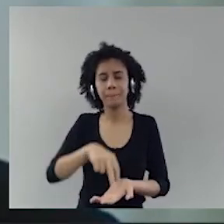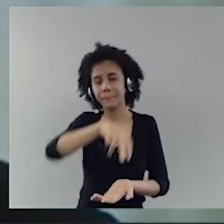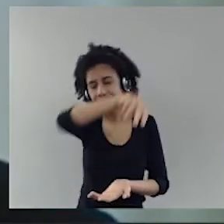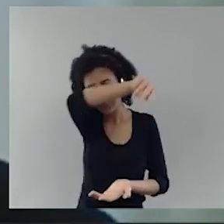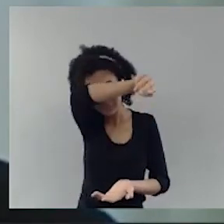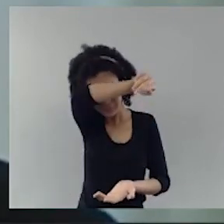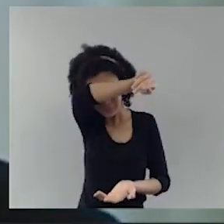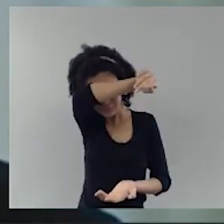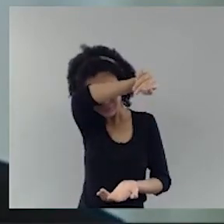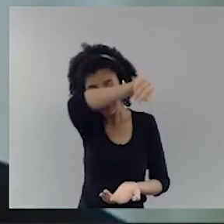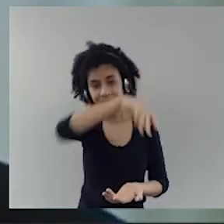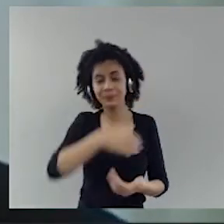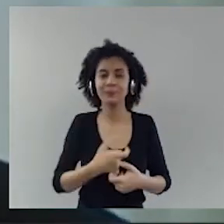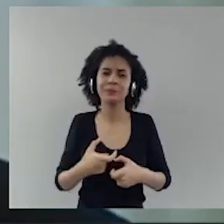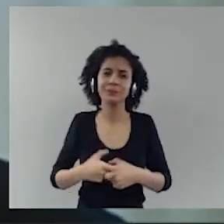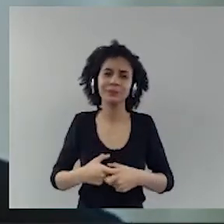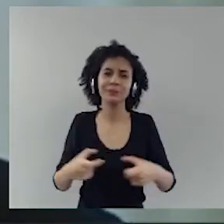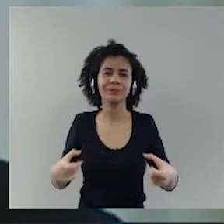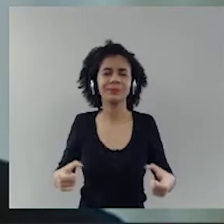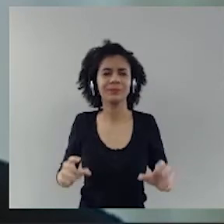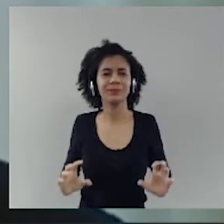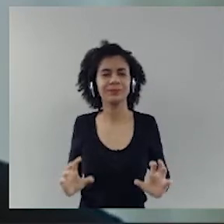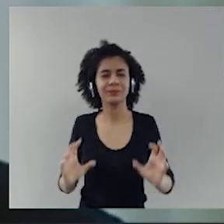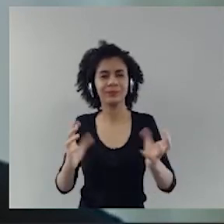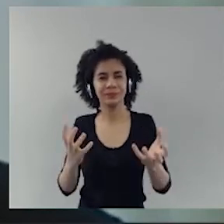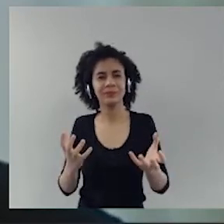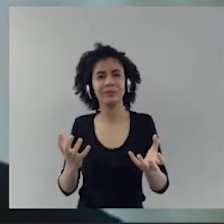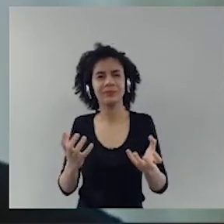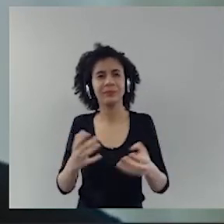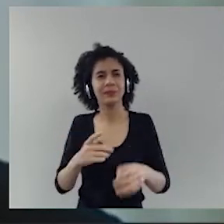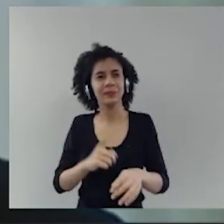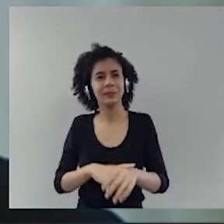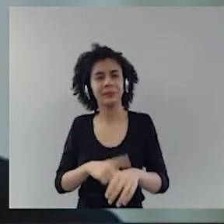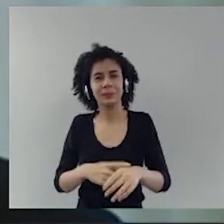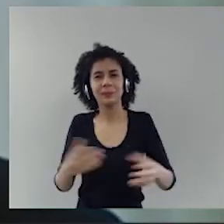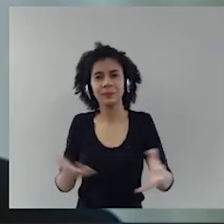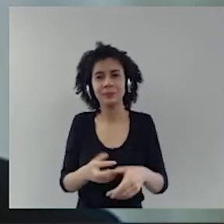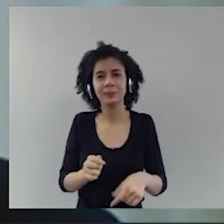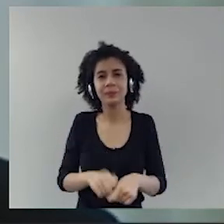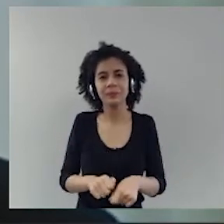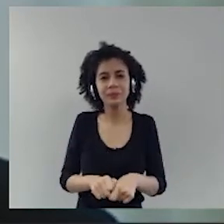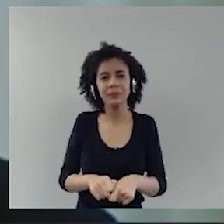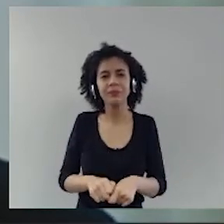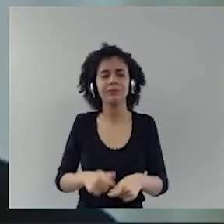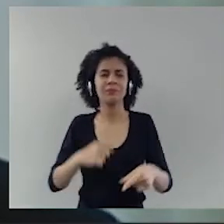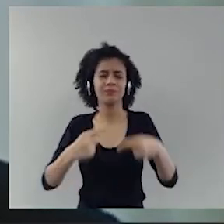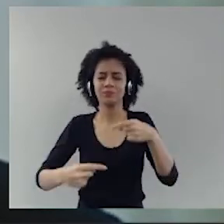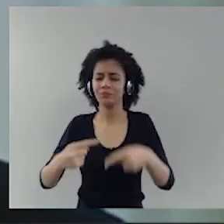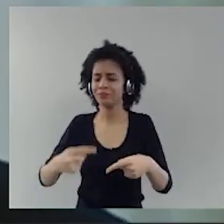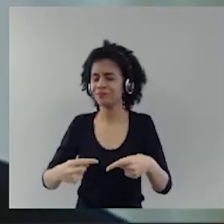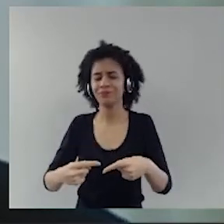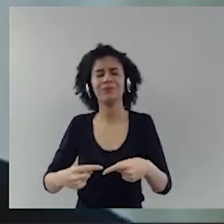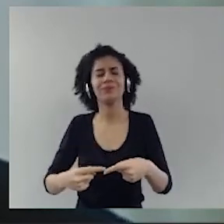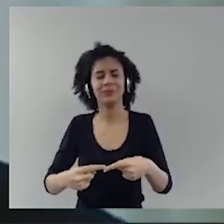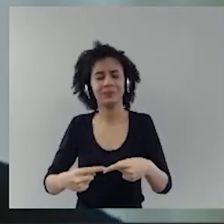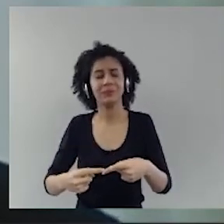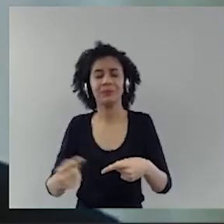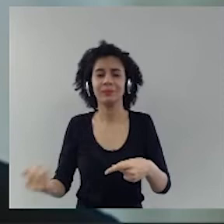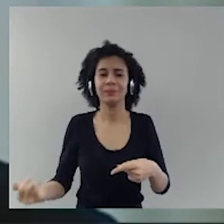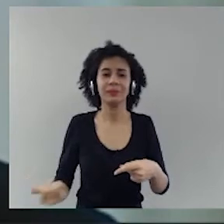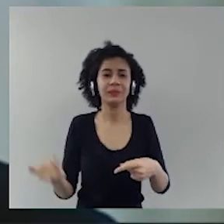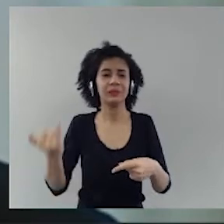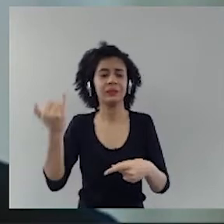um grandioso evento como esse que está sendo realizado debatendo temas absolutamente